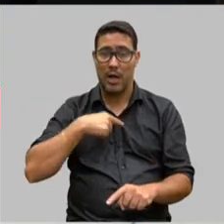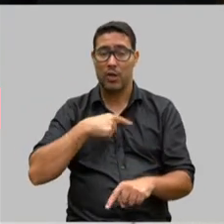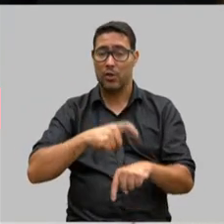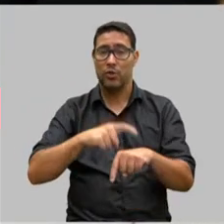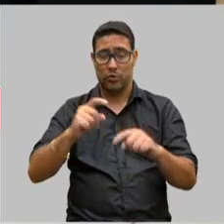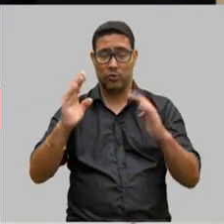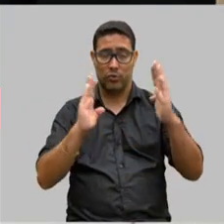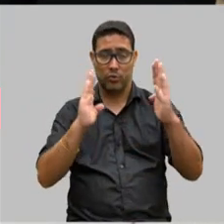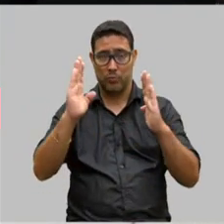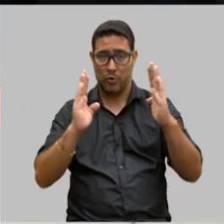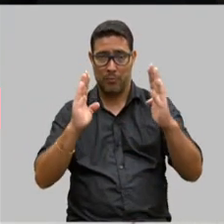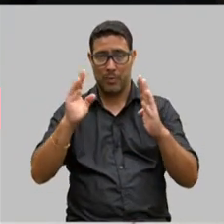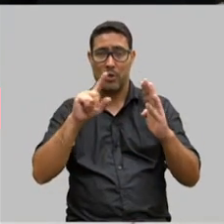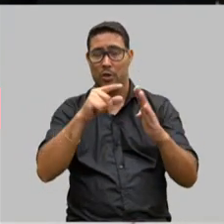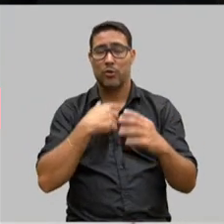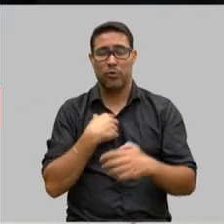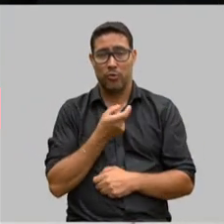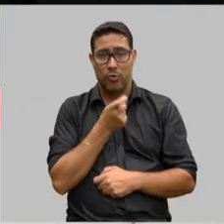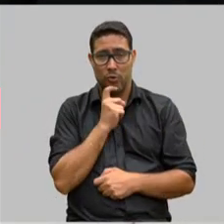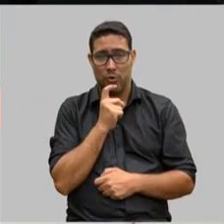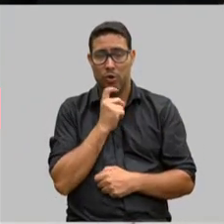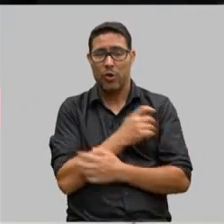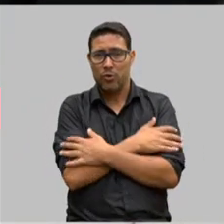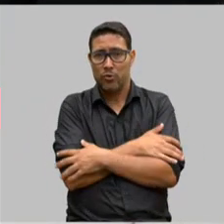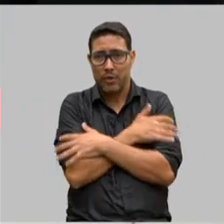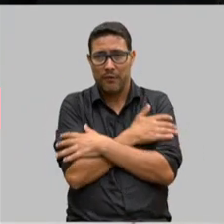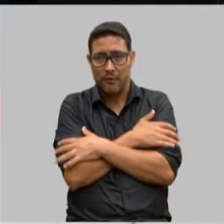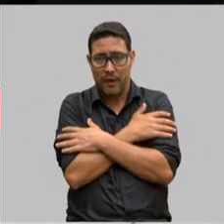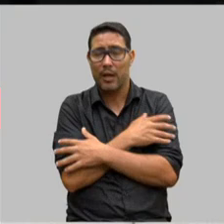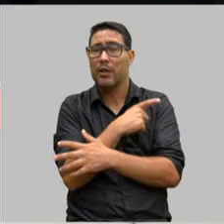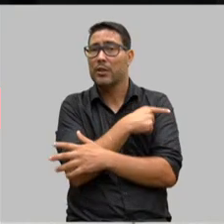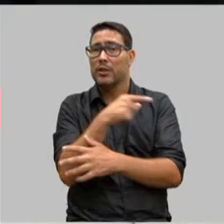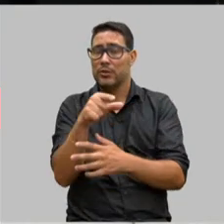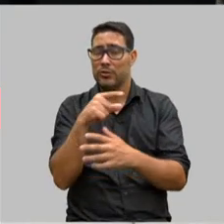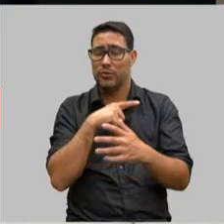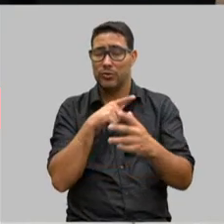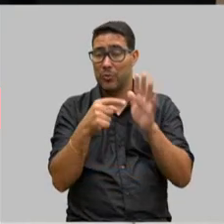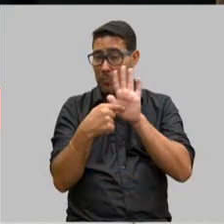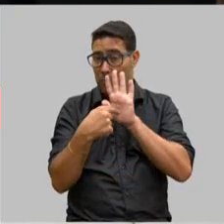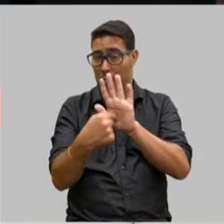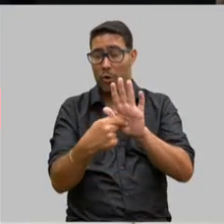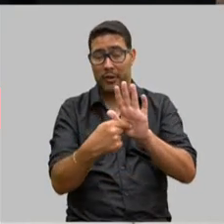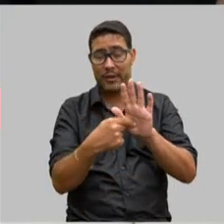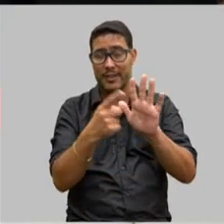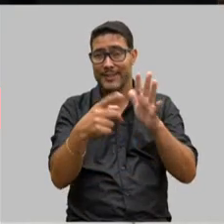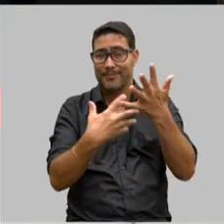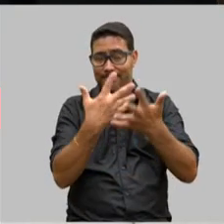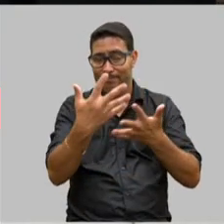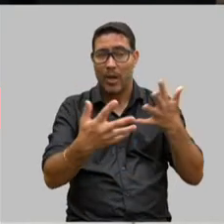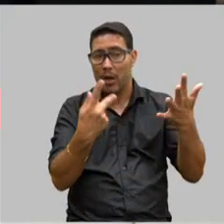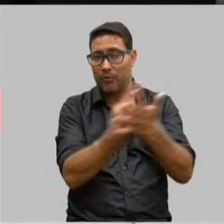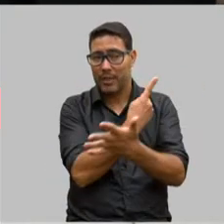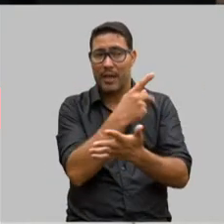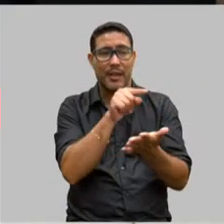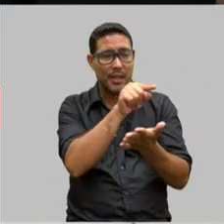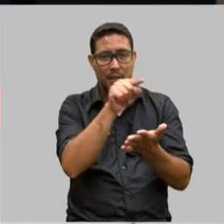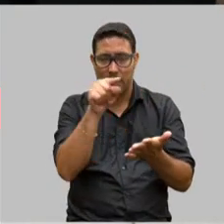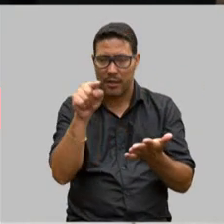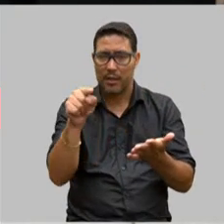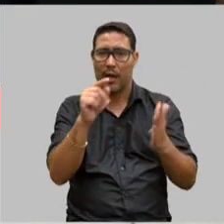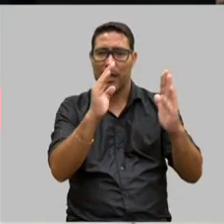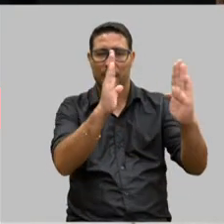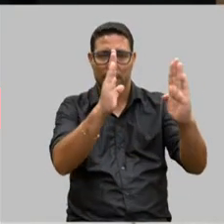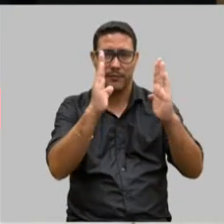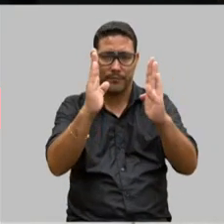mostra a climatologia do índice de aridez para cada estação do ano, e o último gráfico, no fundo